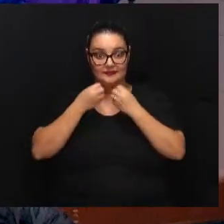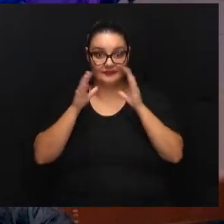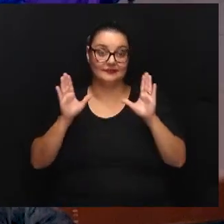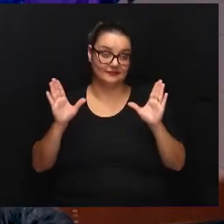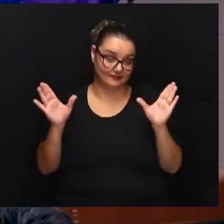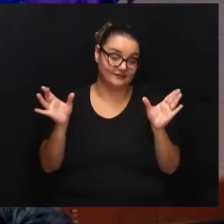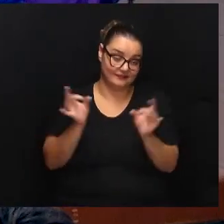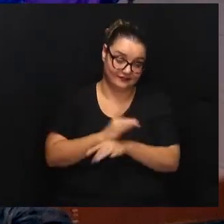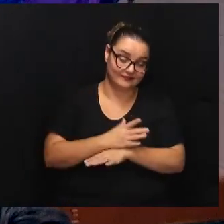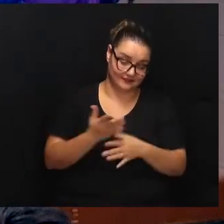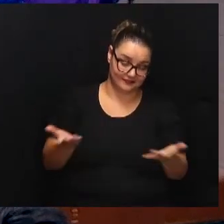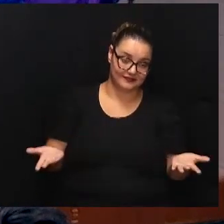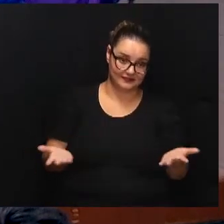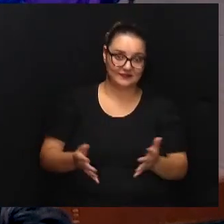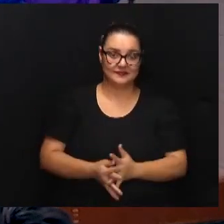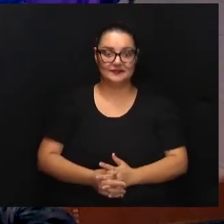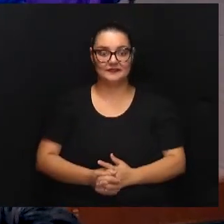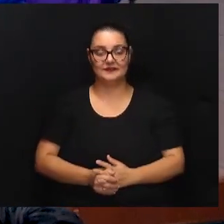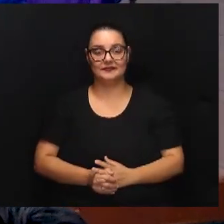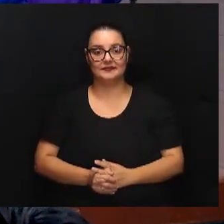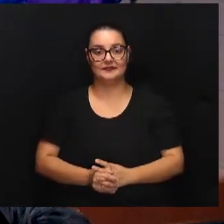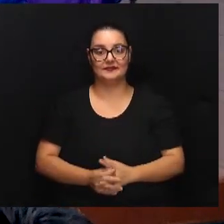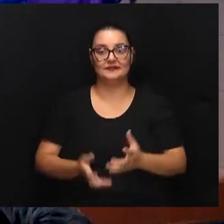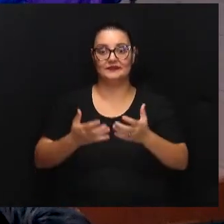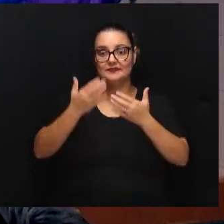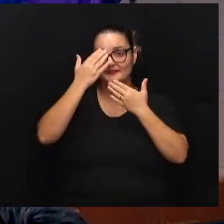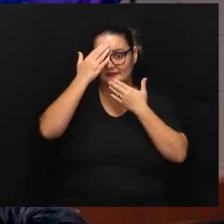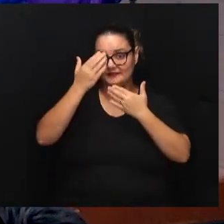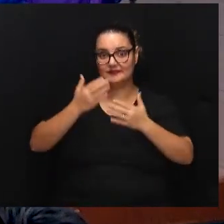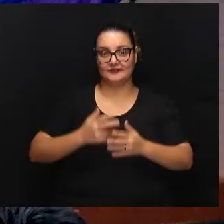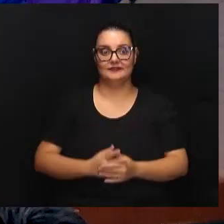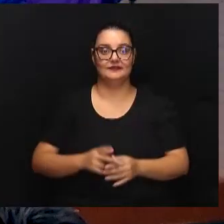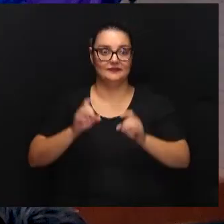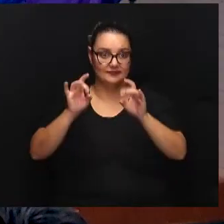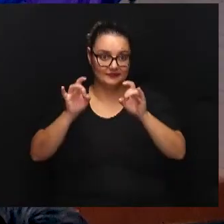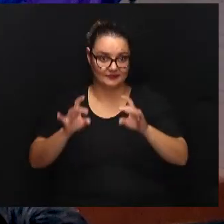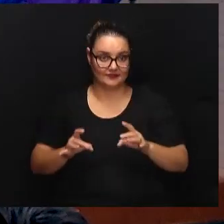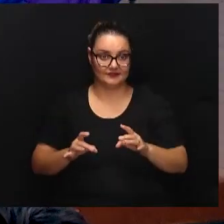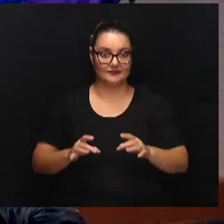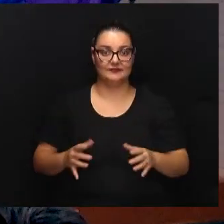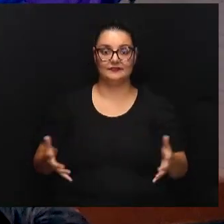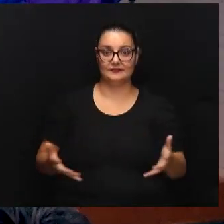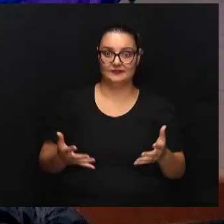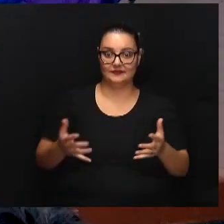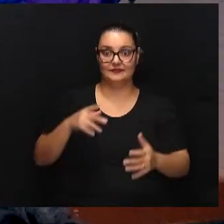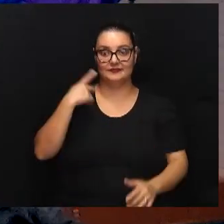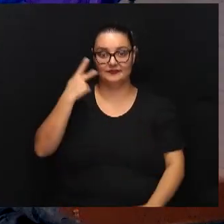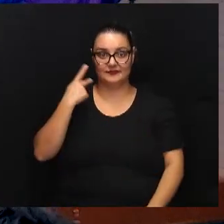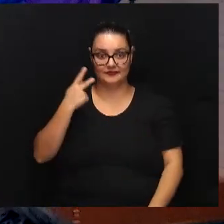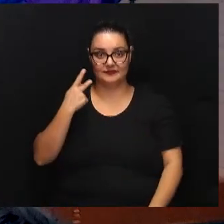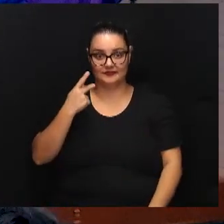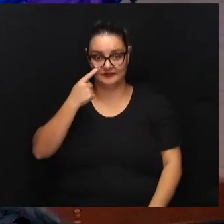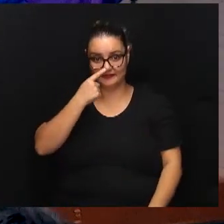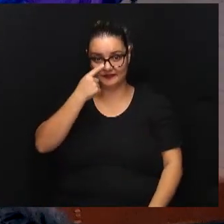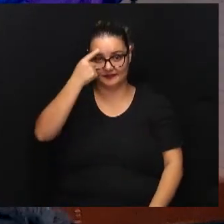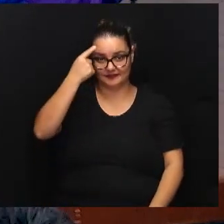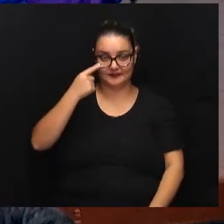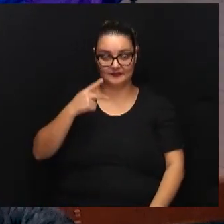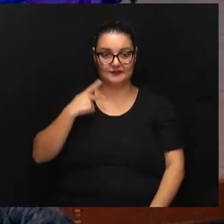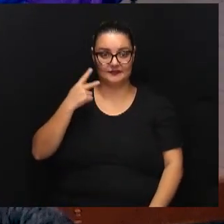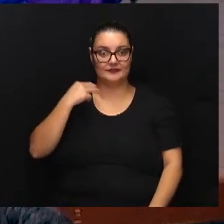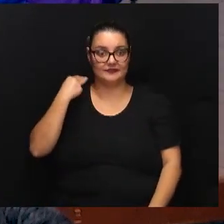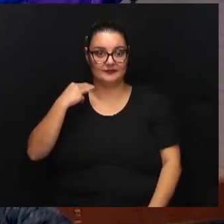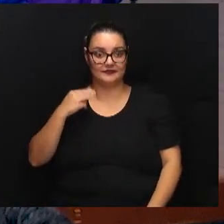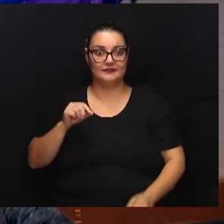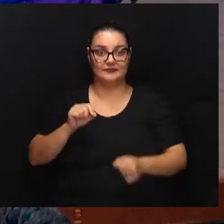Eu queria agradecer especialmente a iniciativa da vereadora Paola e da Mariana de fazer esse PL. Acho que